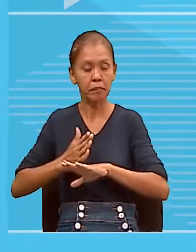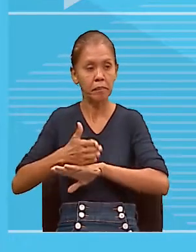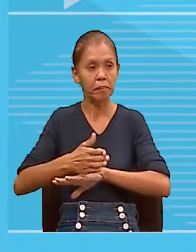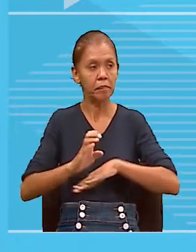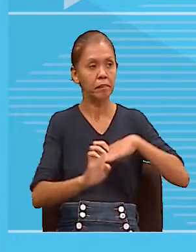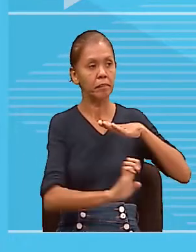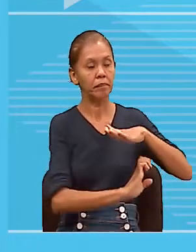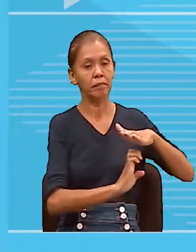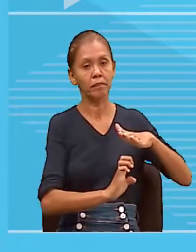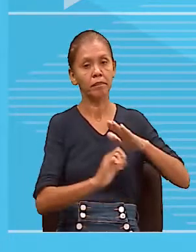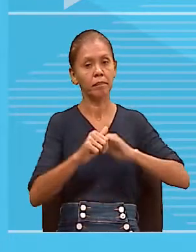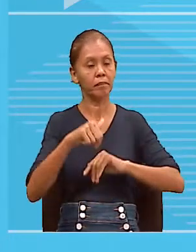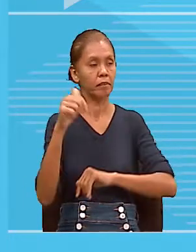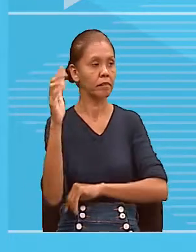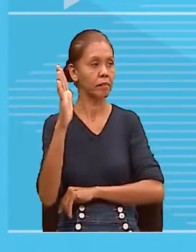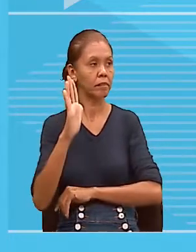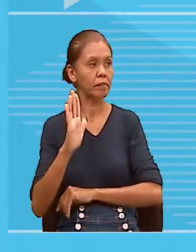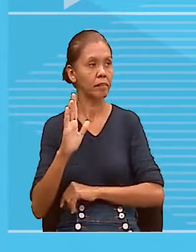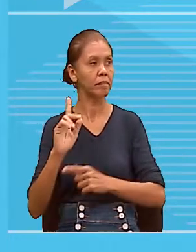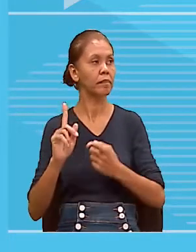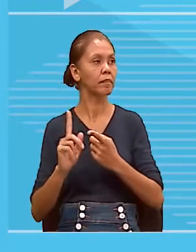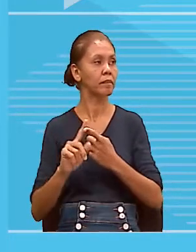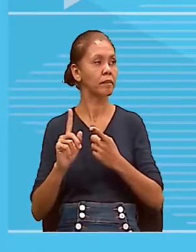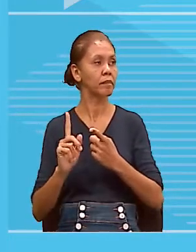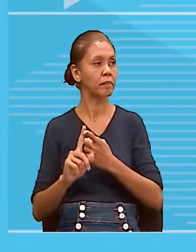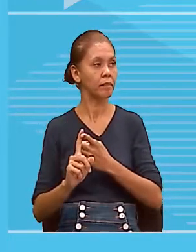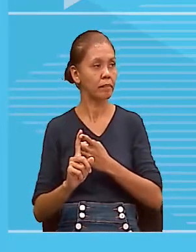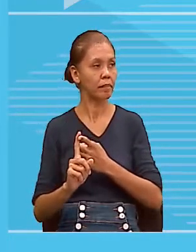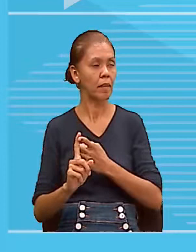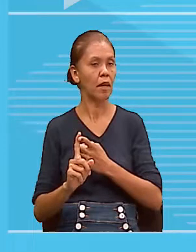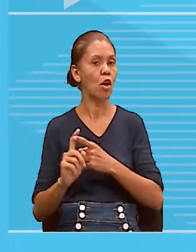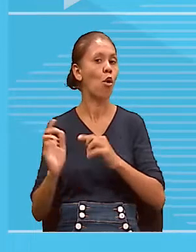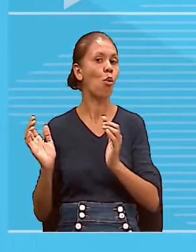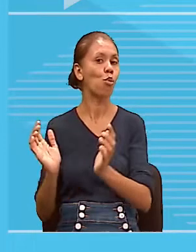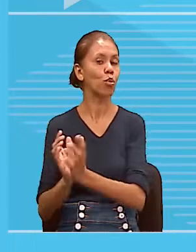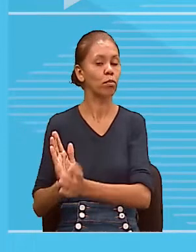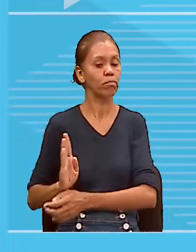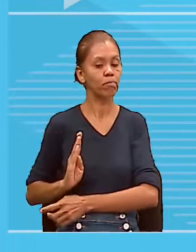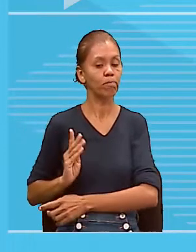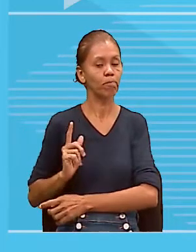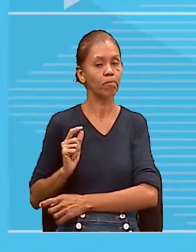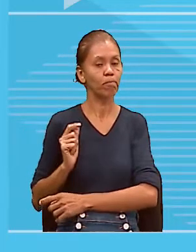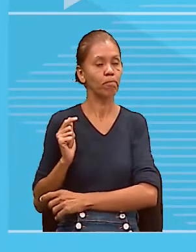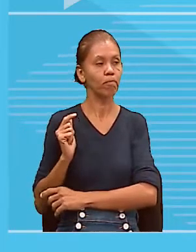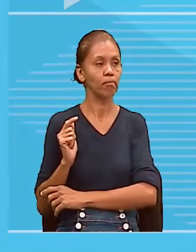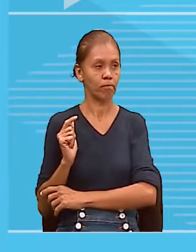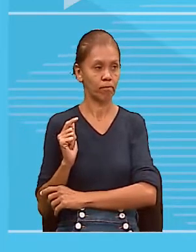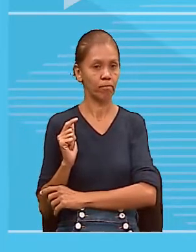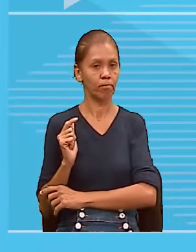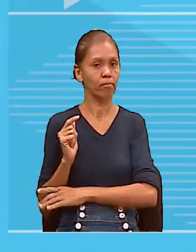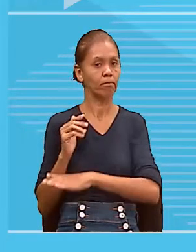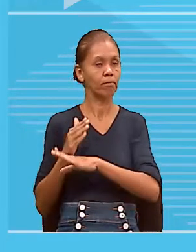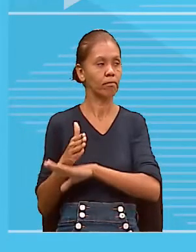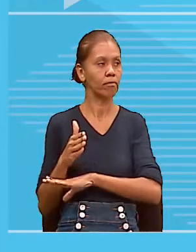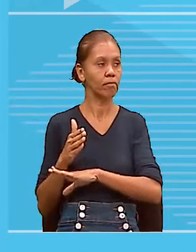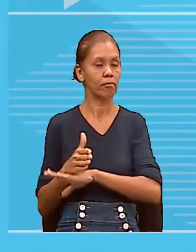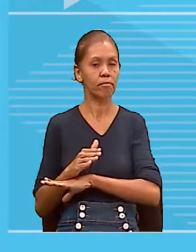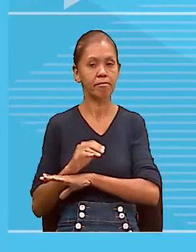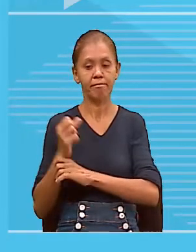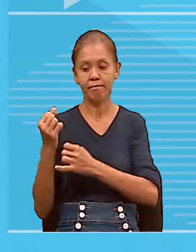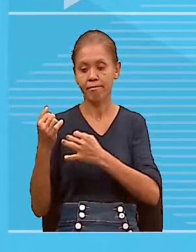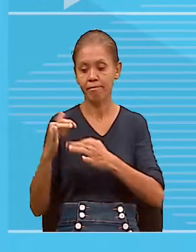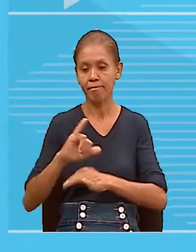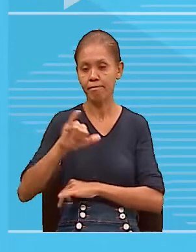no Brasil e claro a participação da burguesia brasileira como a gente falou lá na era JK